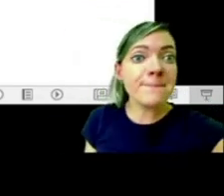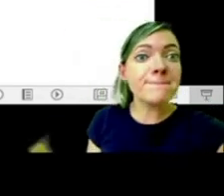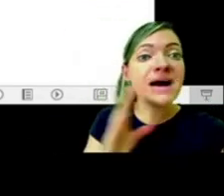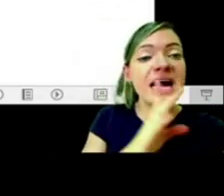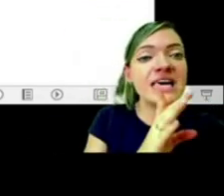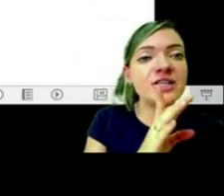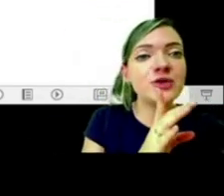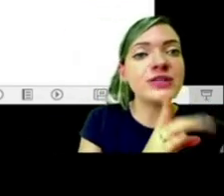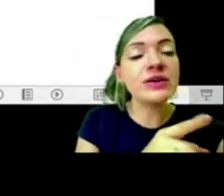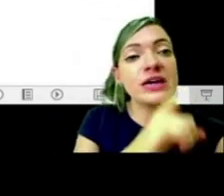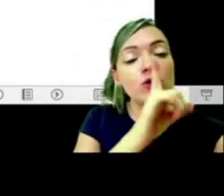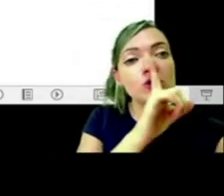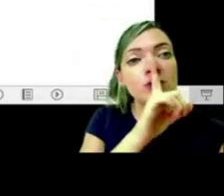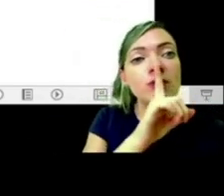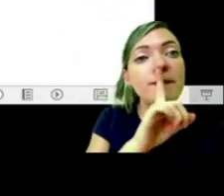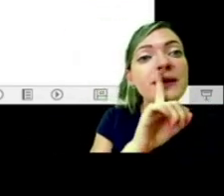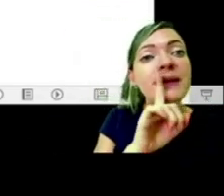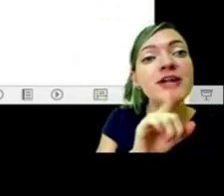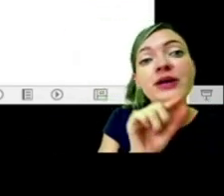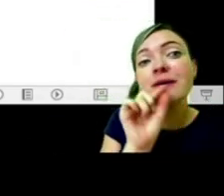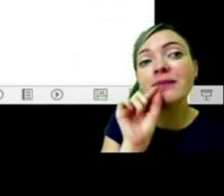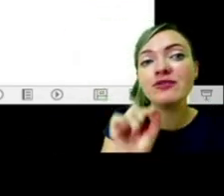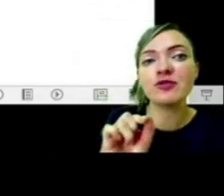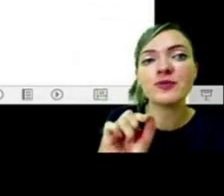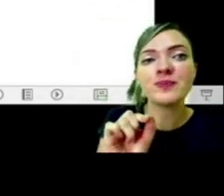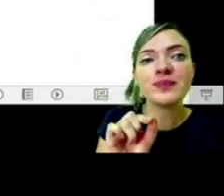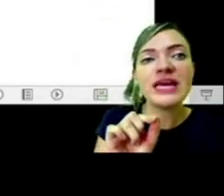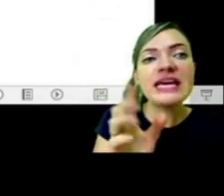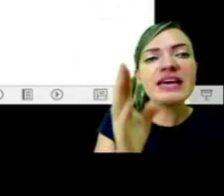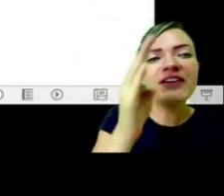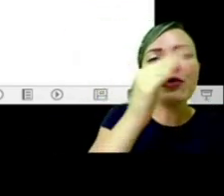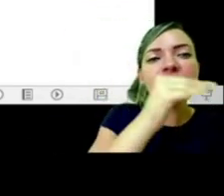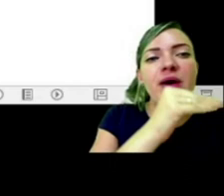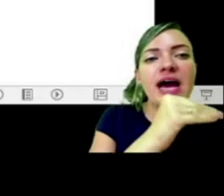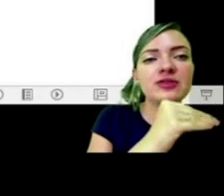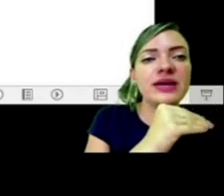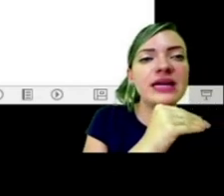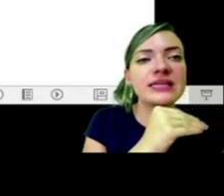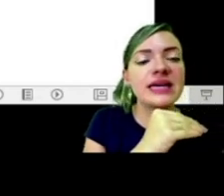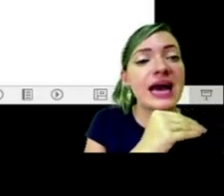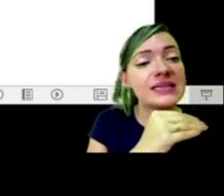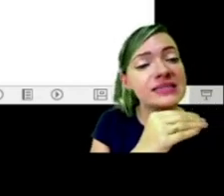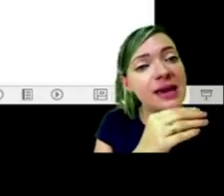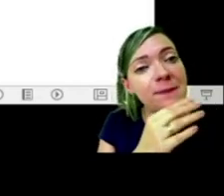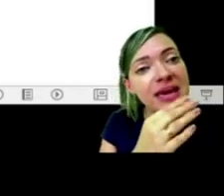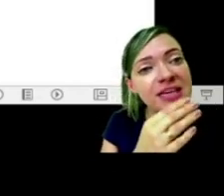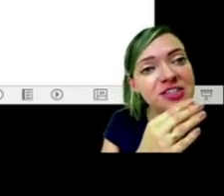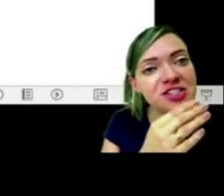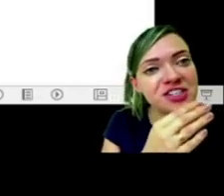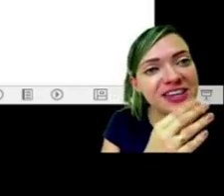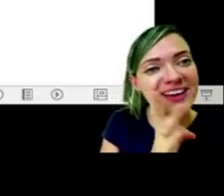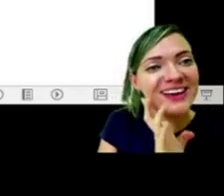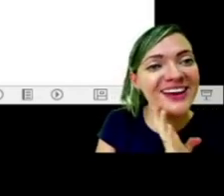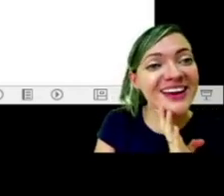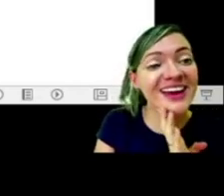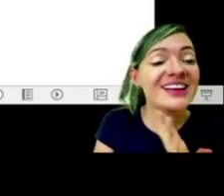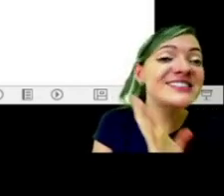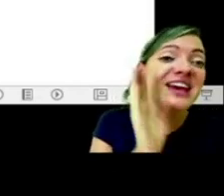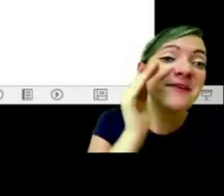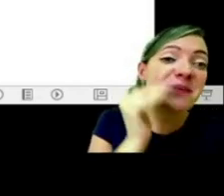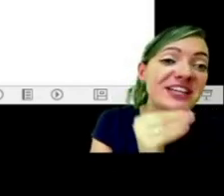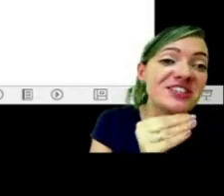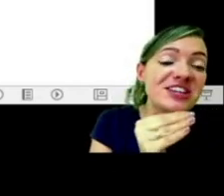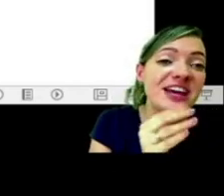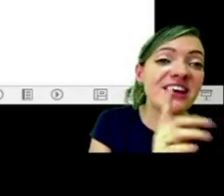consumidor primário, então ele é consumidor primário herbívoro. Quem vai comer o rato, Renata? A serpente. É,